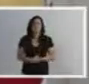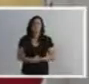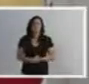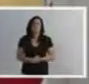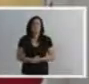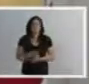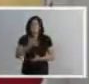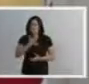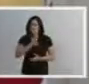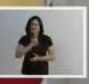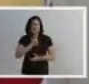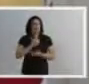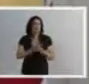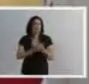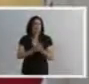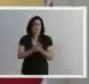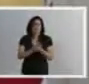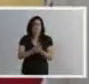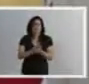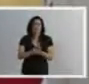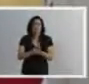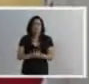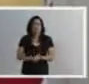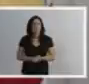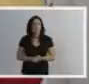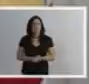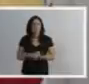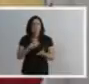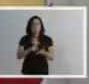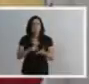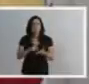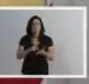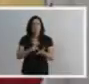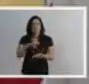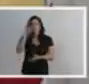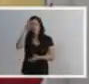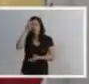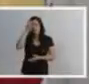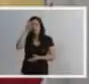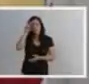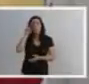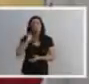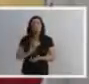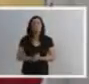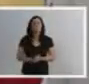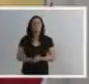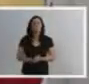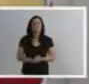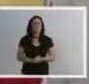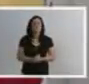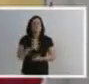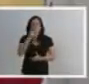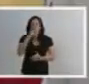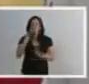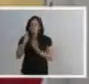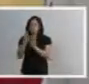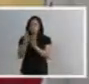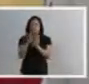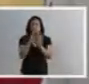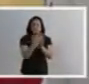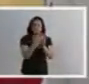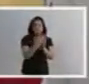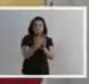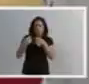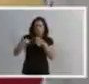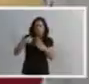guardar mágoa de ninguém na verdade eu não acredito não lembro de ter aqui embate político